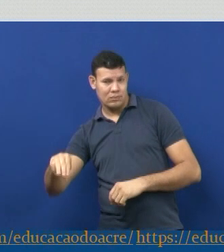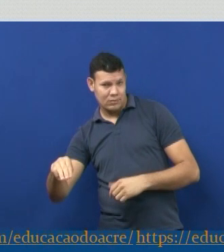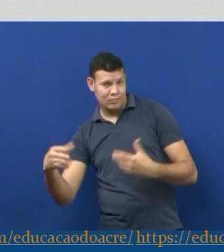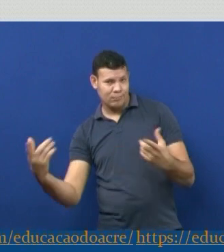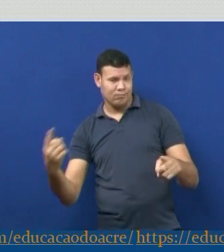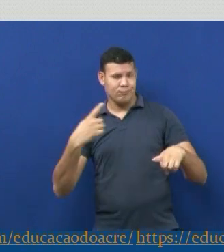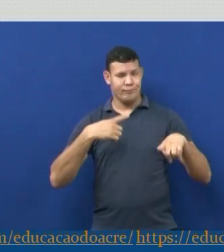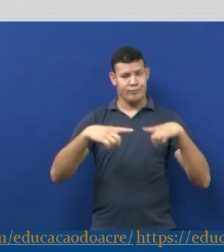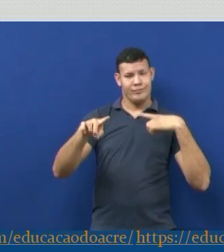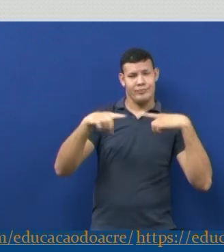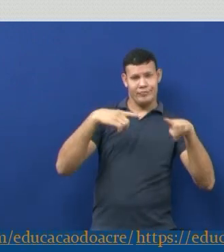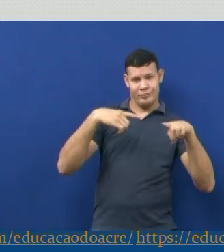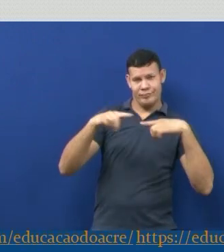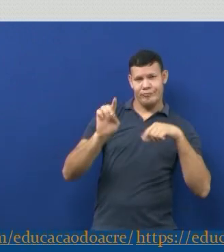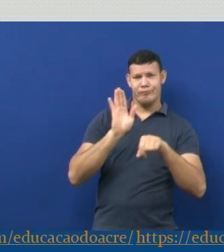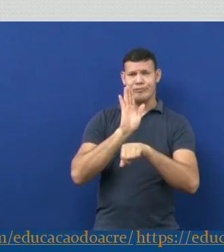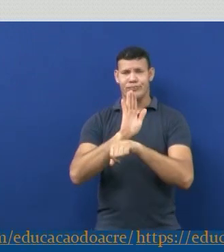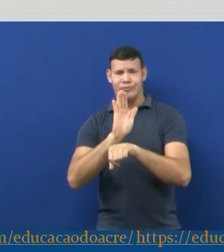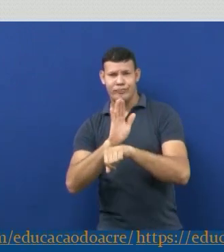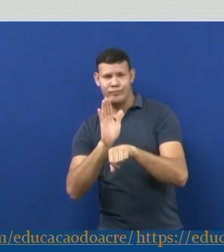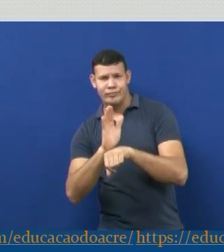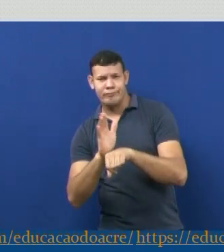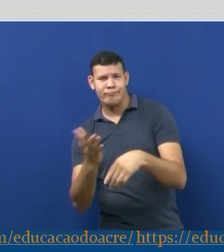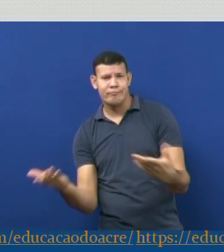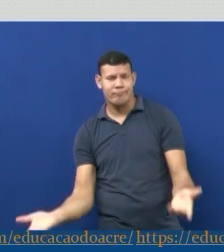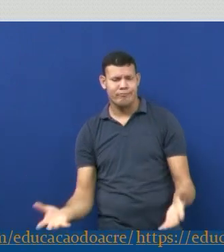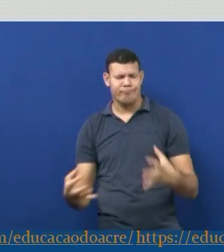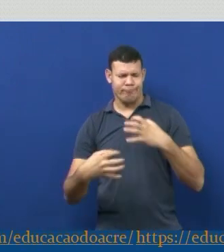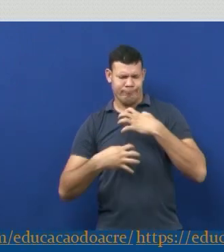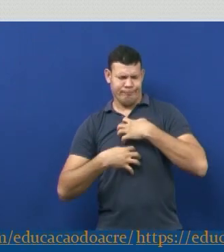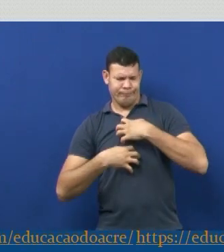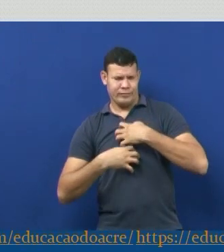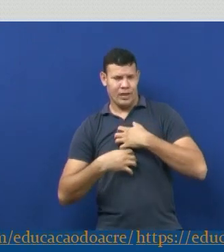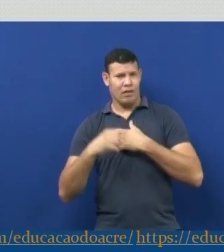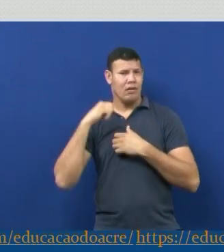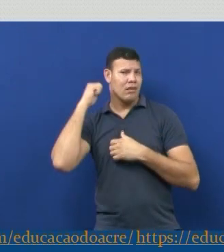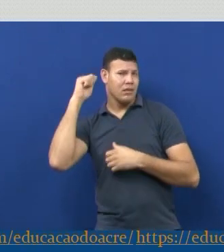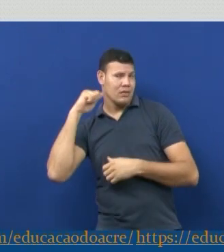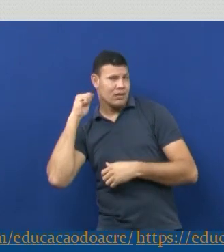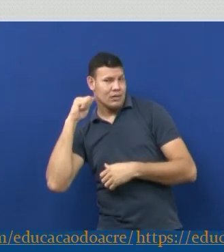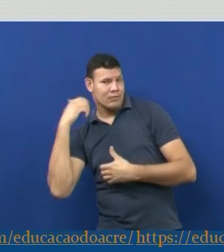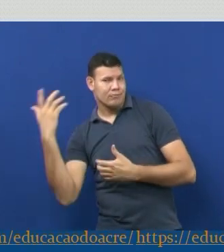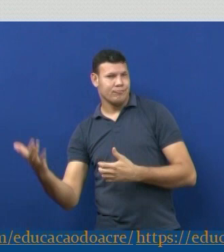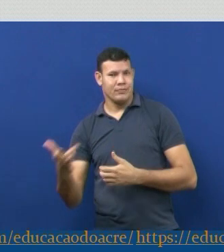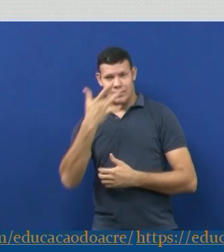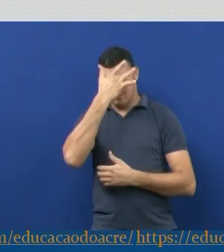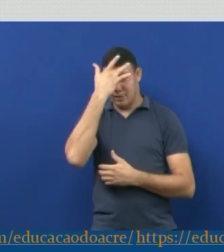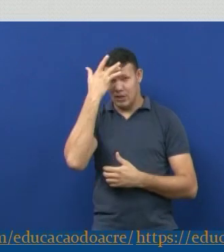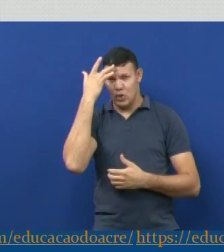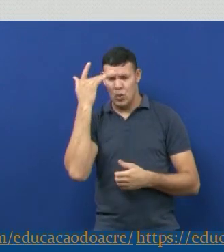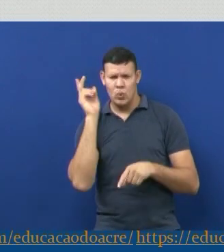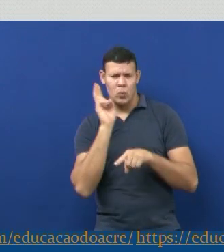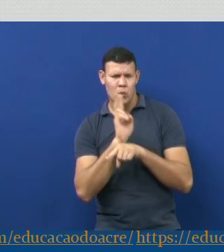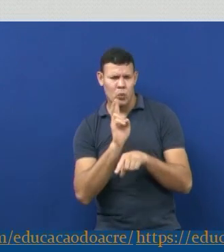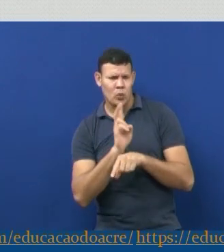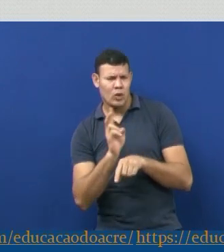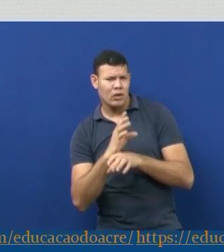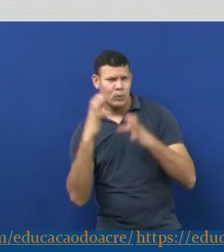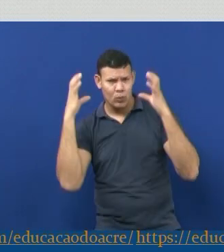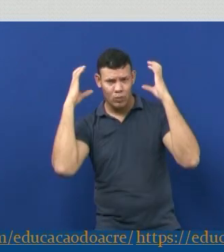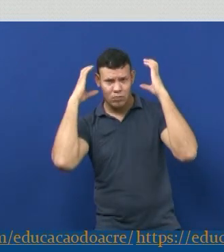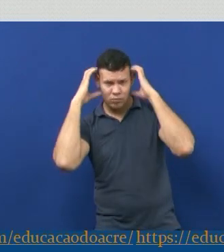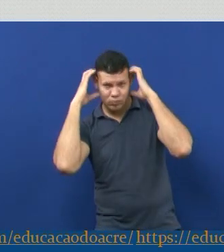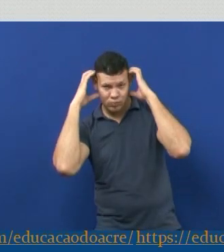que auxilia e enfatiza as cenas ou as emoções dos atores. O sonoplasta trabalha os elementos